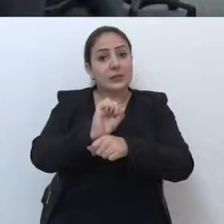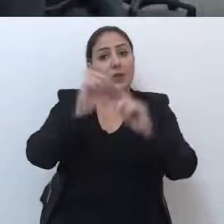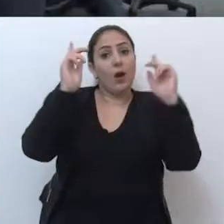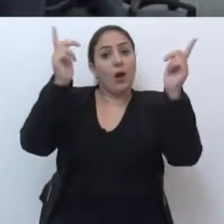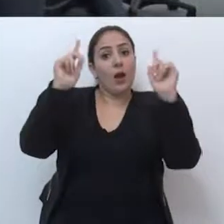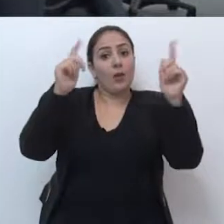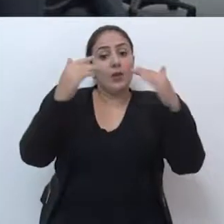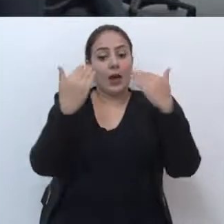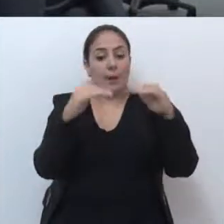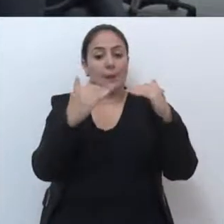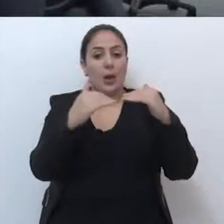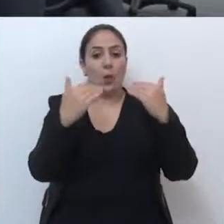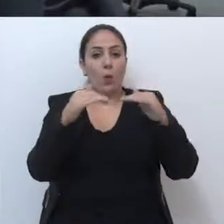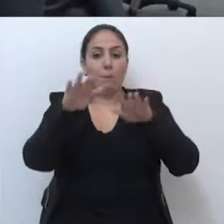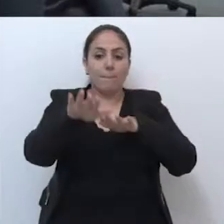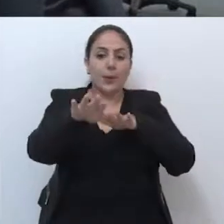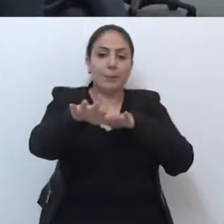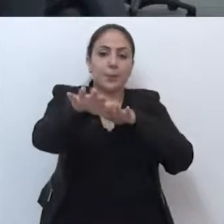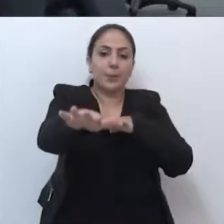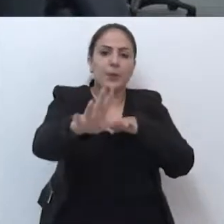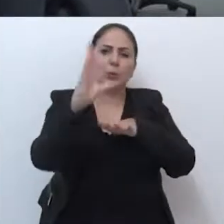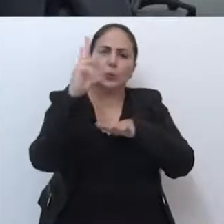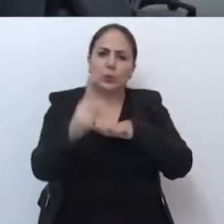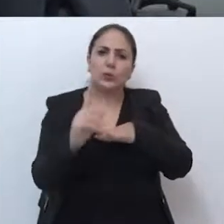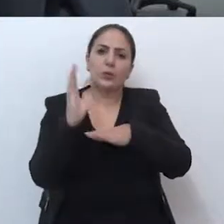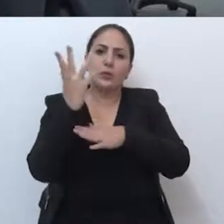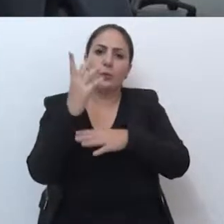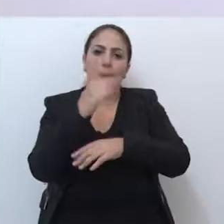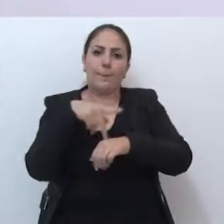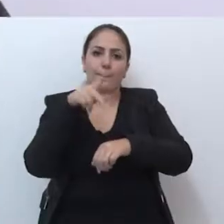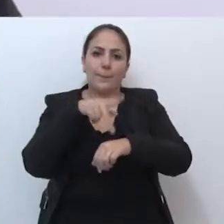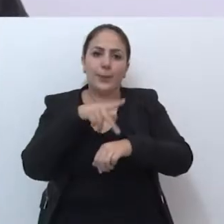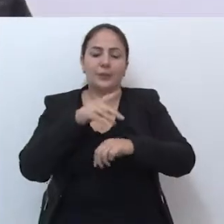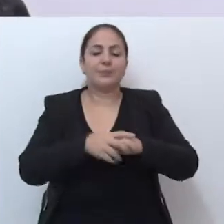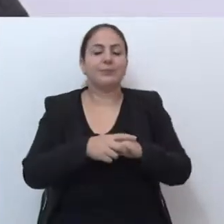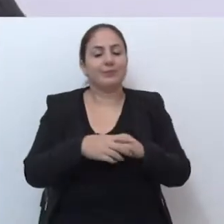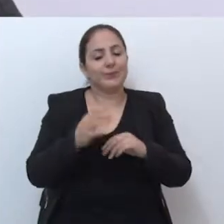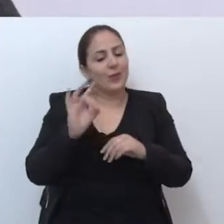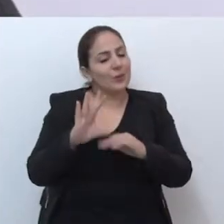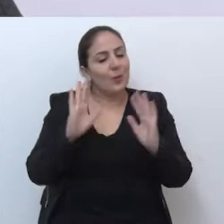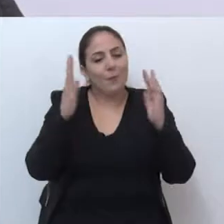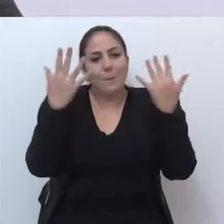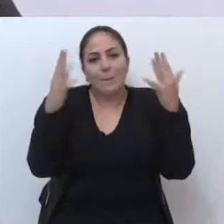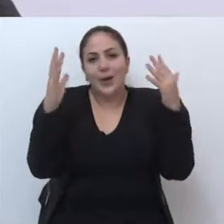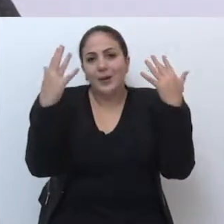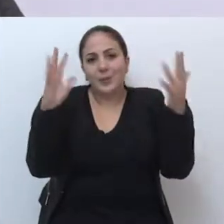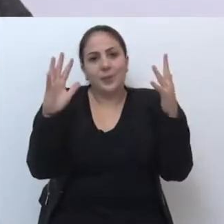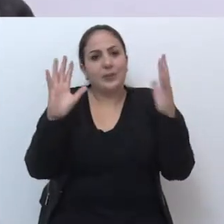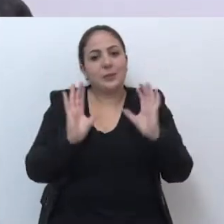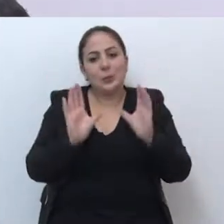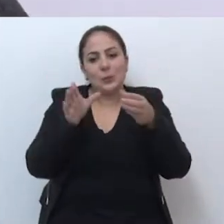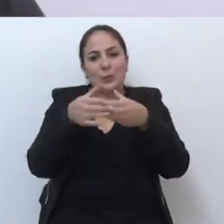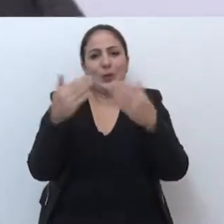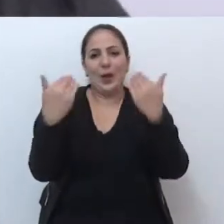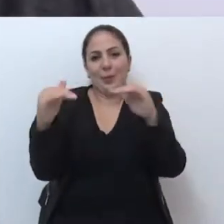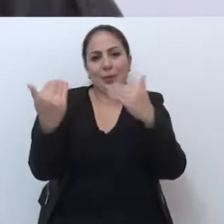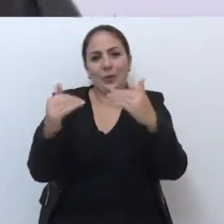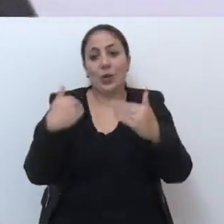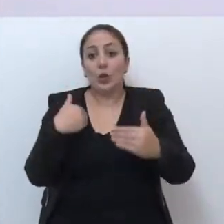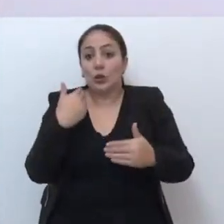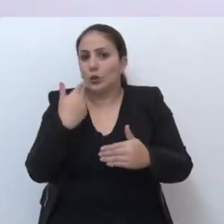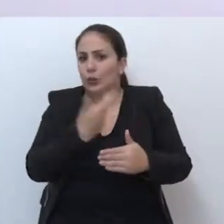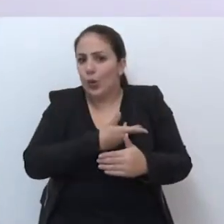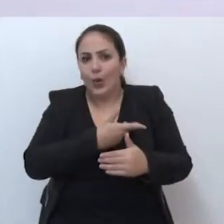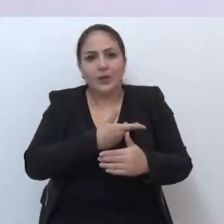dos caminhoneiros que está ocorrendo em todo o país. Eu só tenho que dar os parabéns para essa classe guerreira, batalhadora. Nós